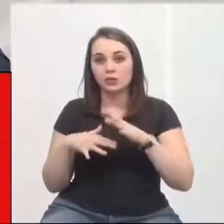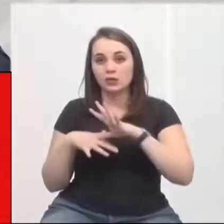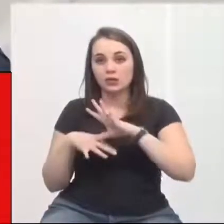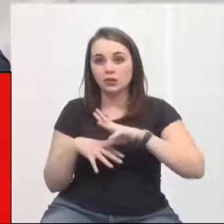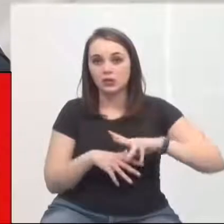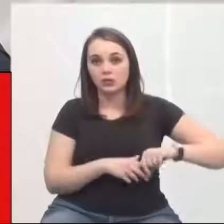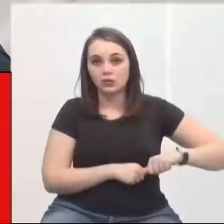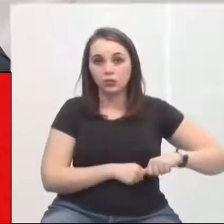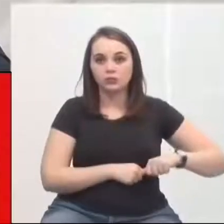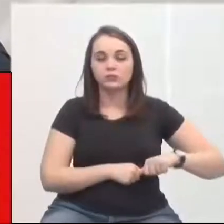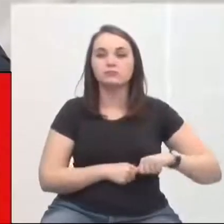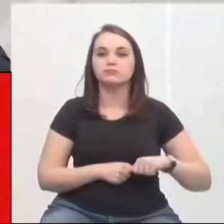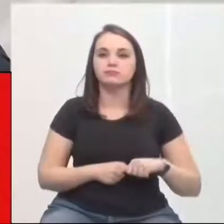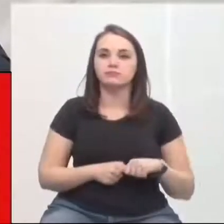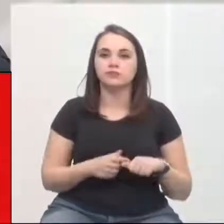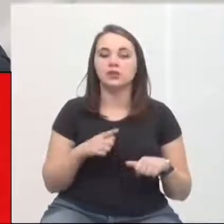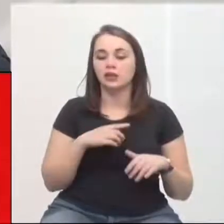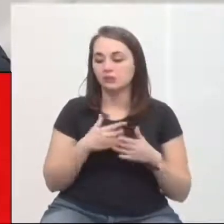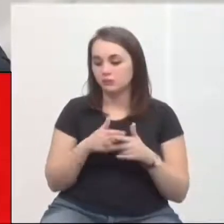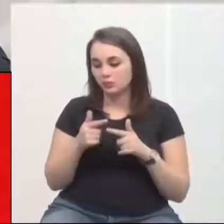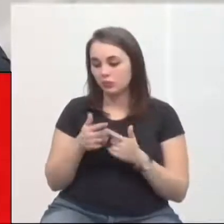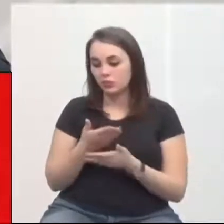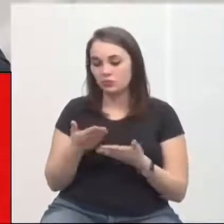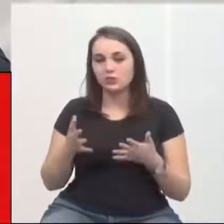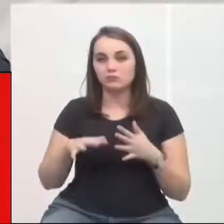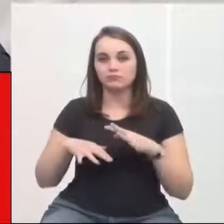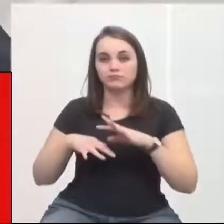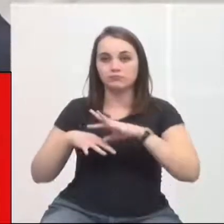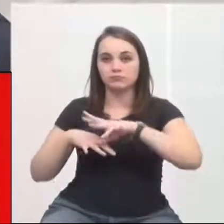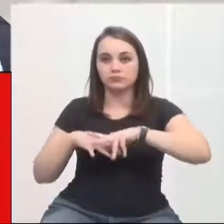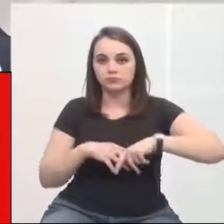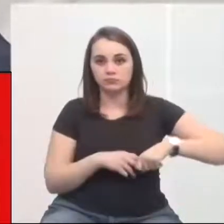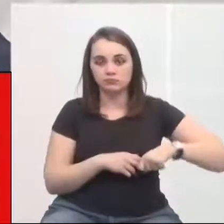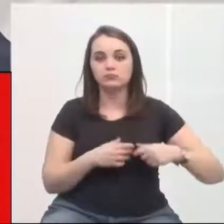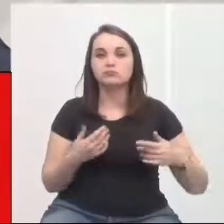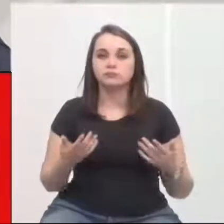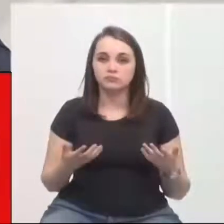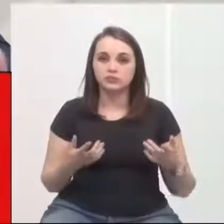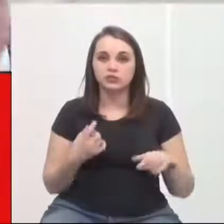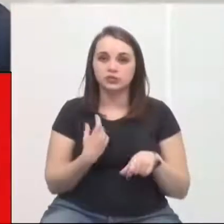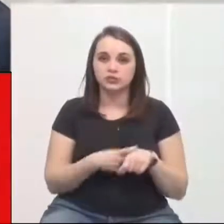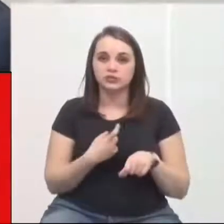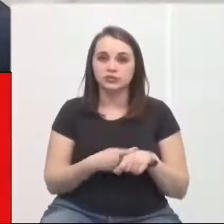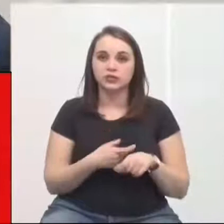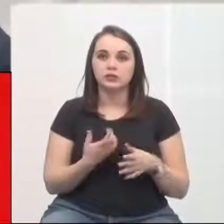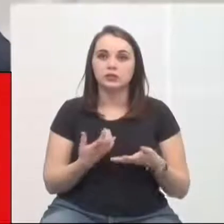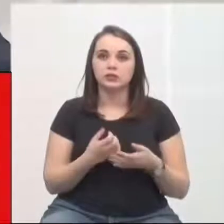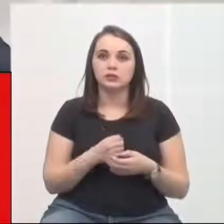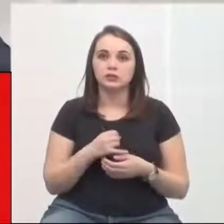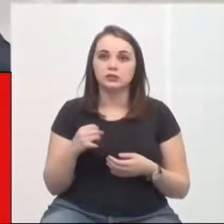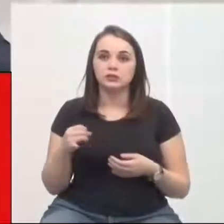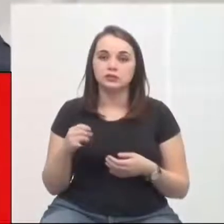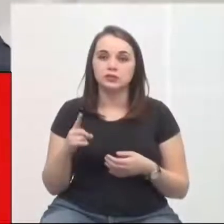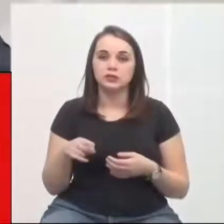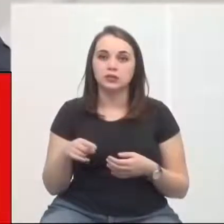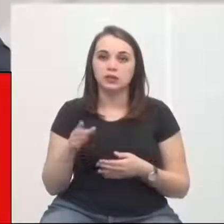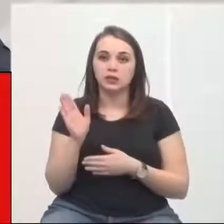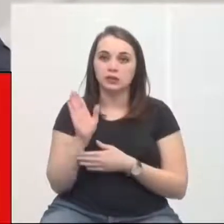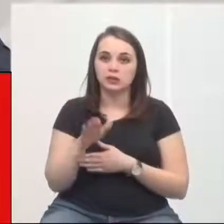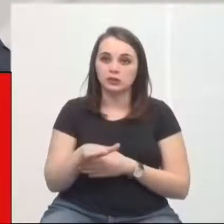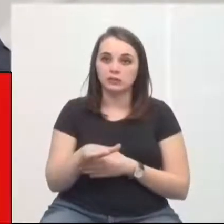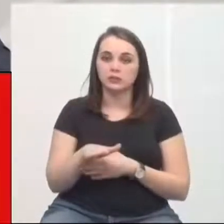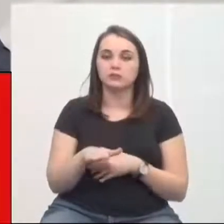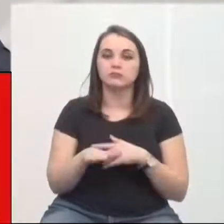furtam muito. Nós temos muito esse problema de furto de quando é aquelas grades. Mas quando é Boca de Lobo, tampa. E olha,